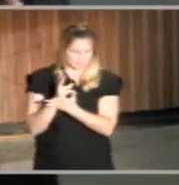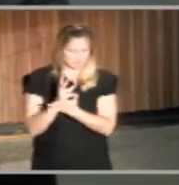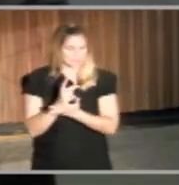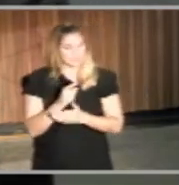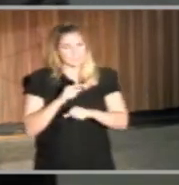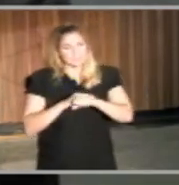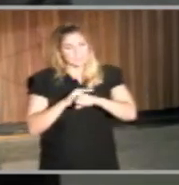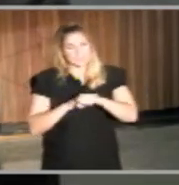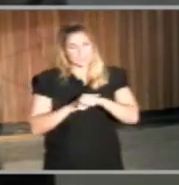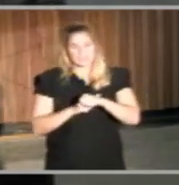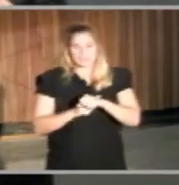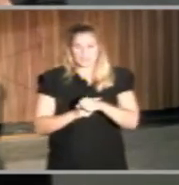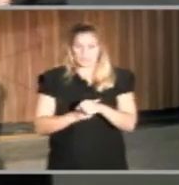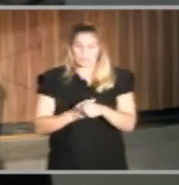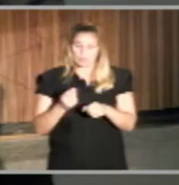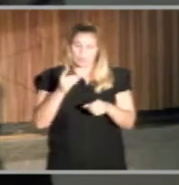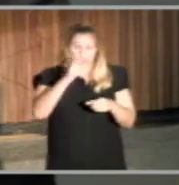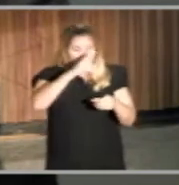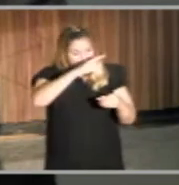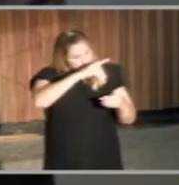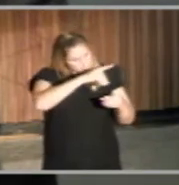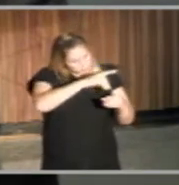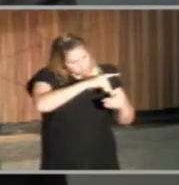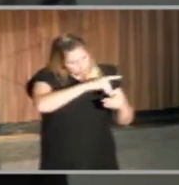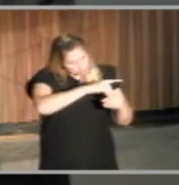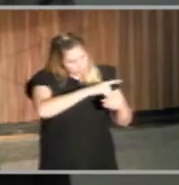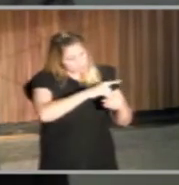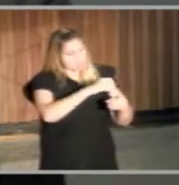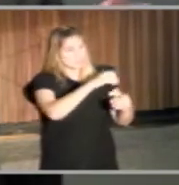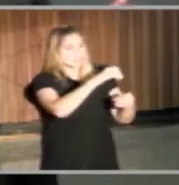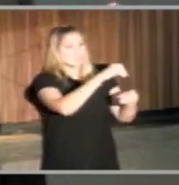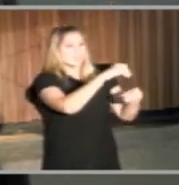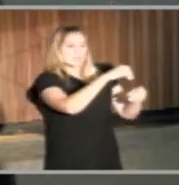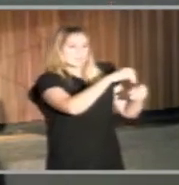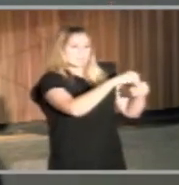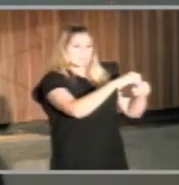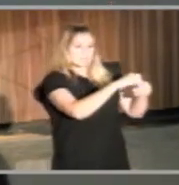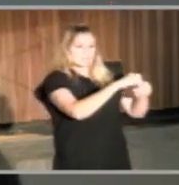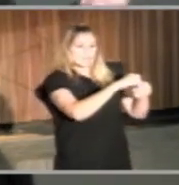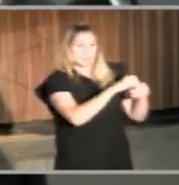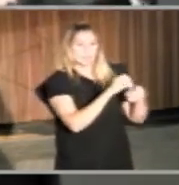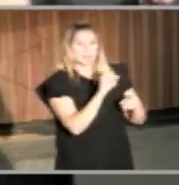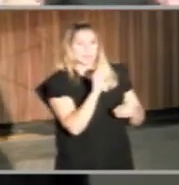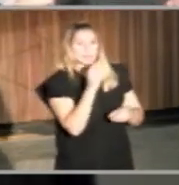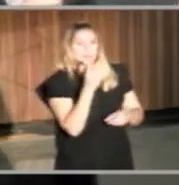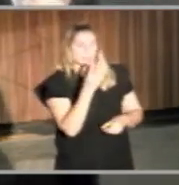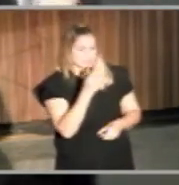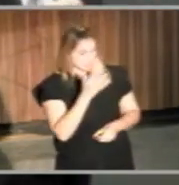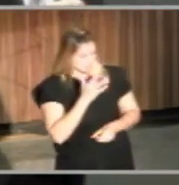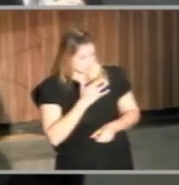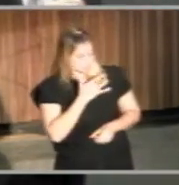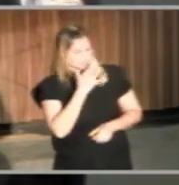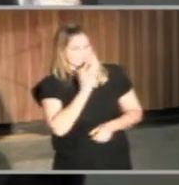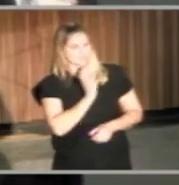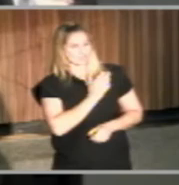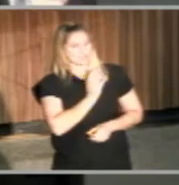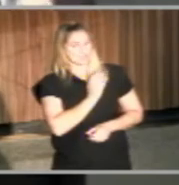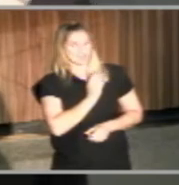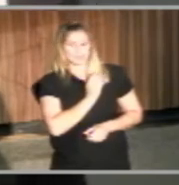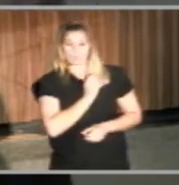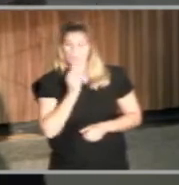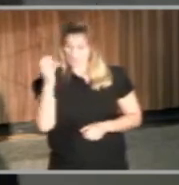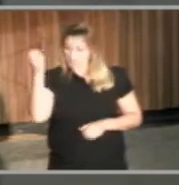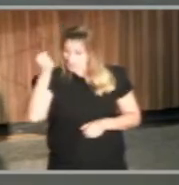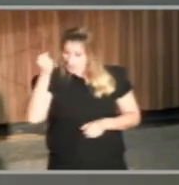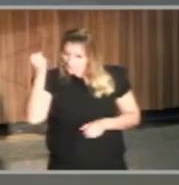entrega o dízimo, quando a gente entrega a oferta, quando a gente é tocado no coração para entregar uma caixa de leite,